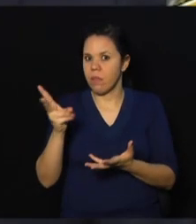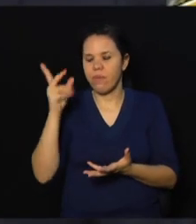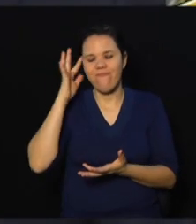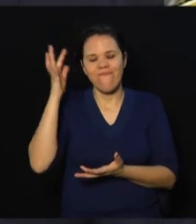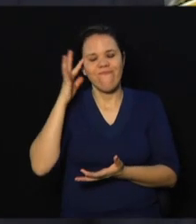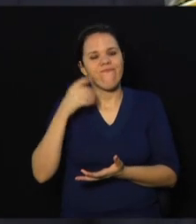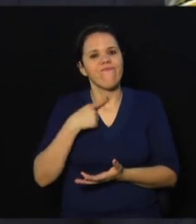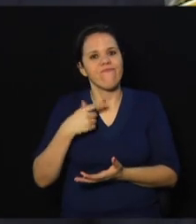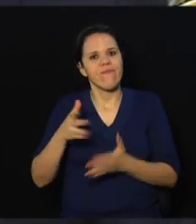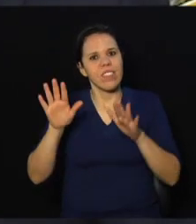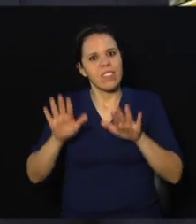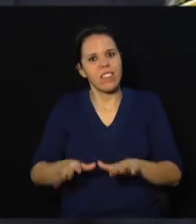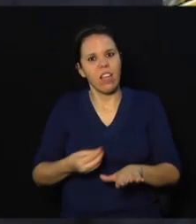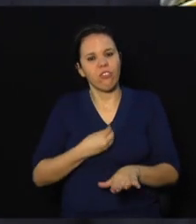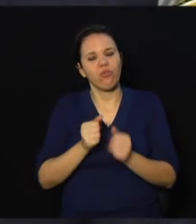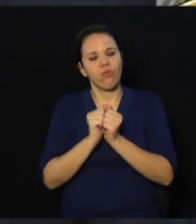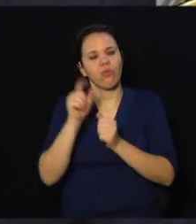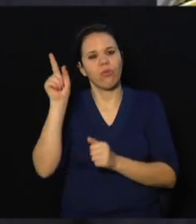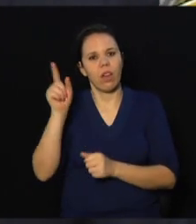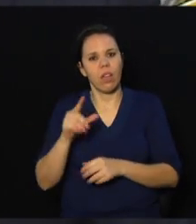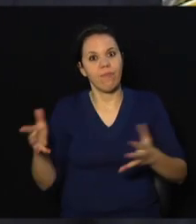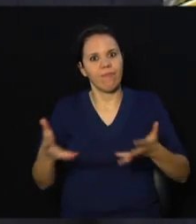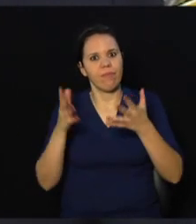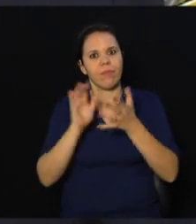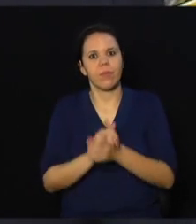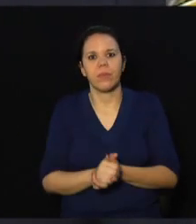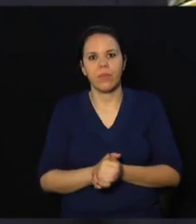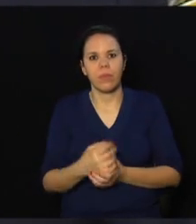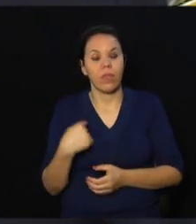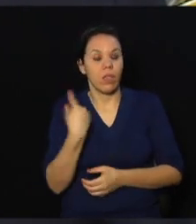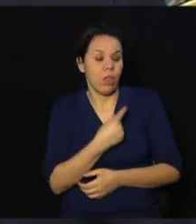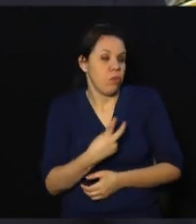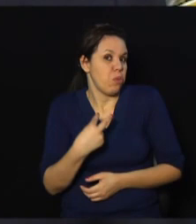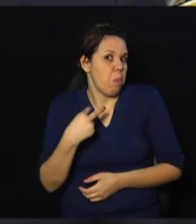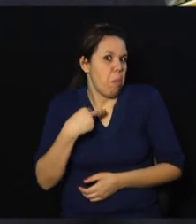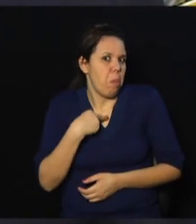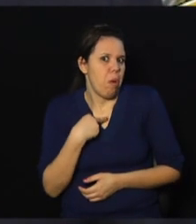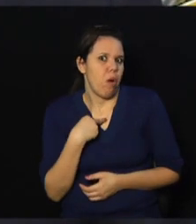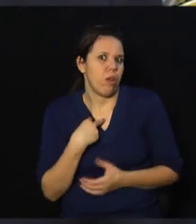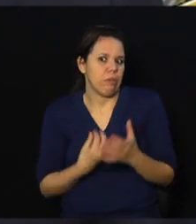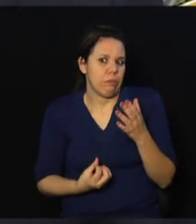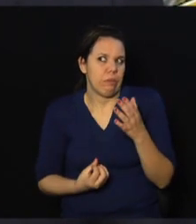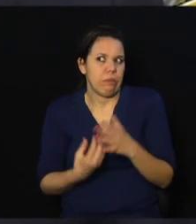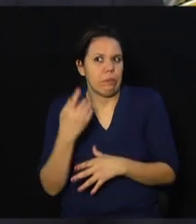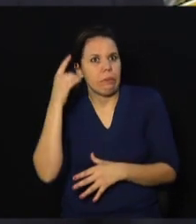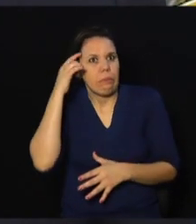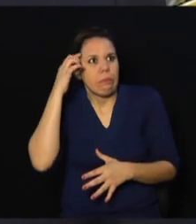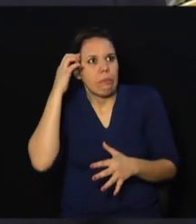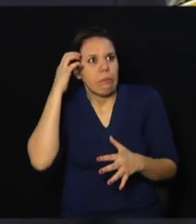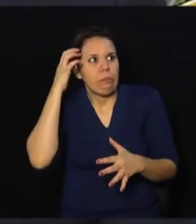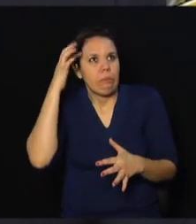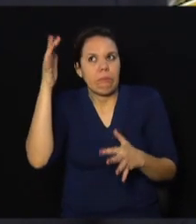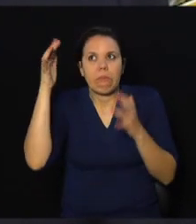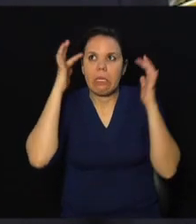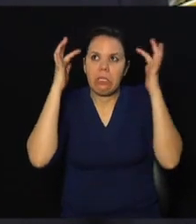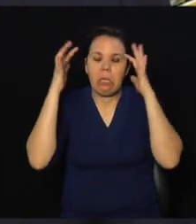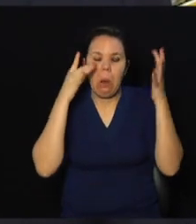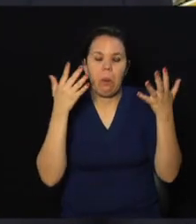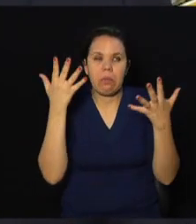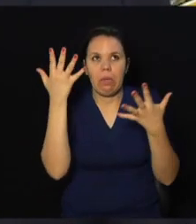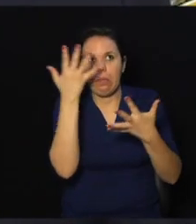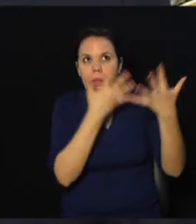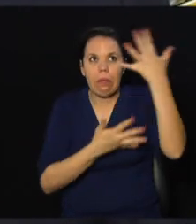sonho estar lá. Isso motiva. A gente não pode criar mecanismos que nos atrapalhem, é isso? Exato, porque se você usar